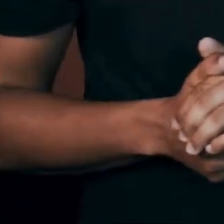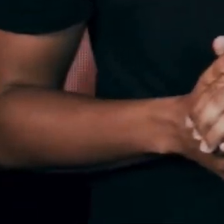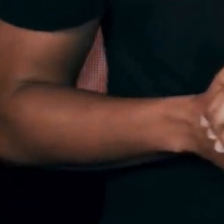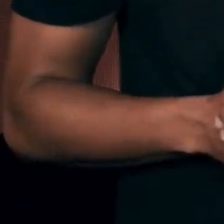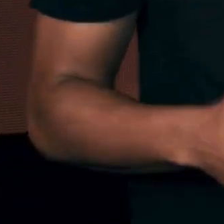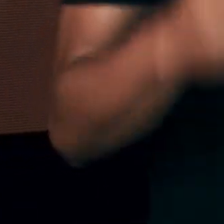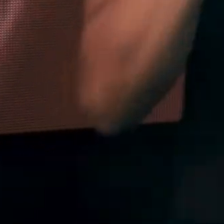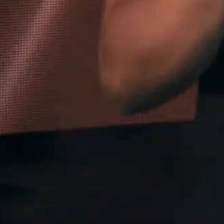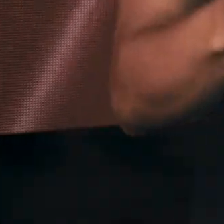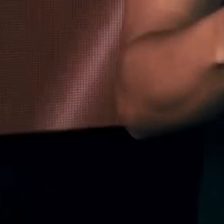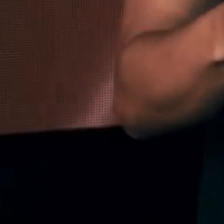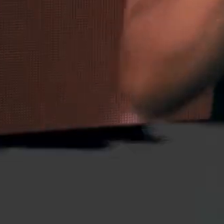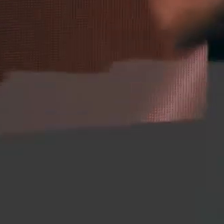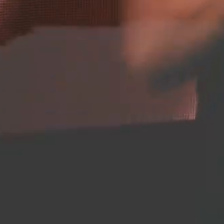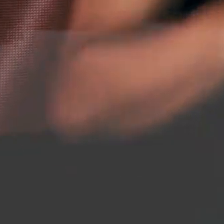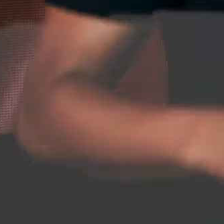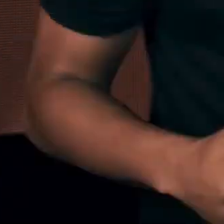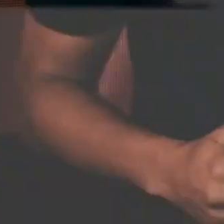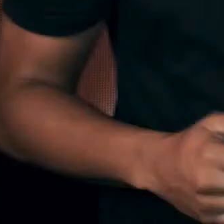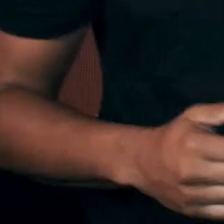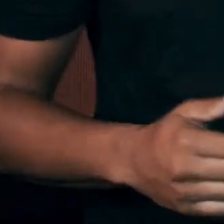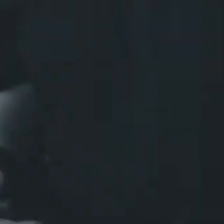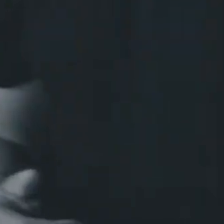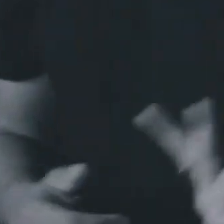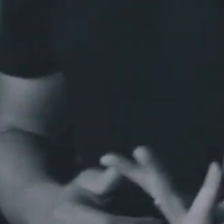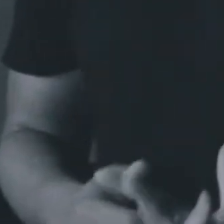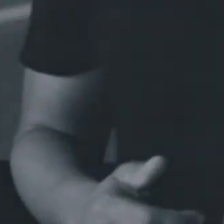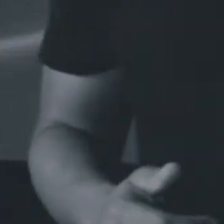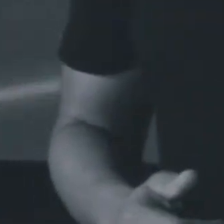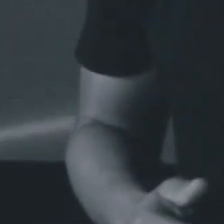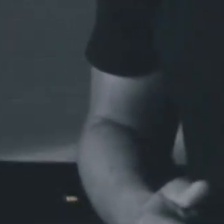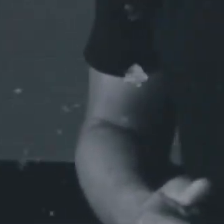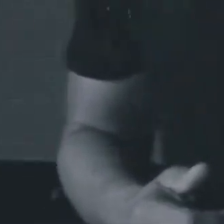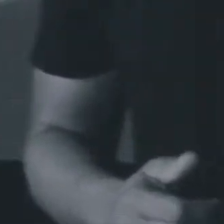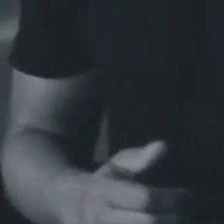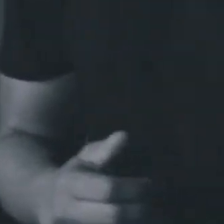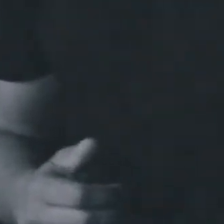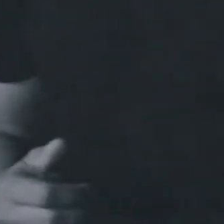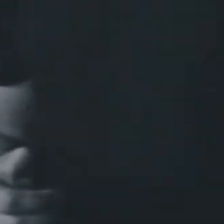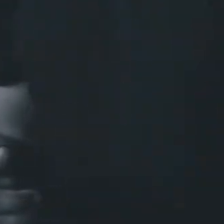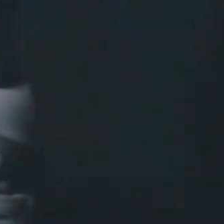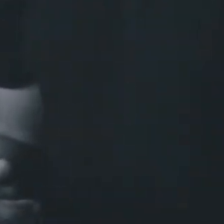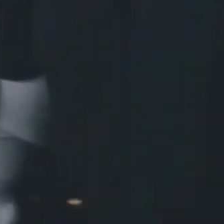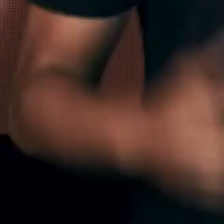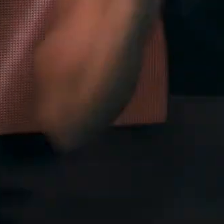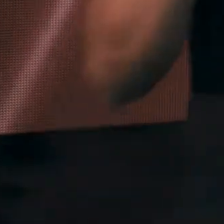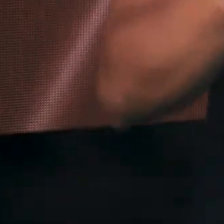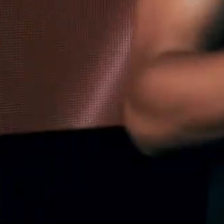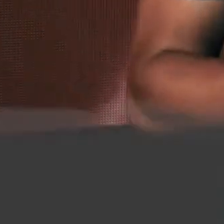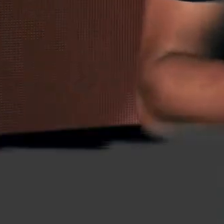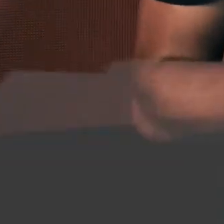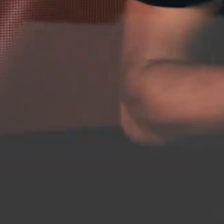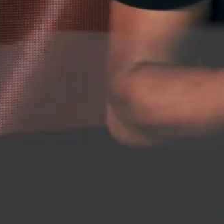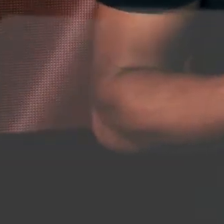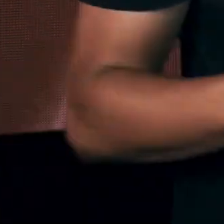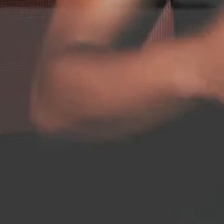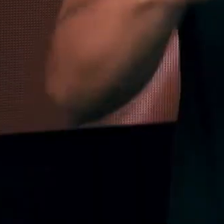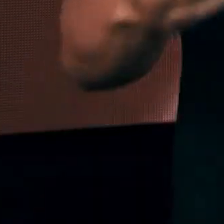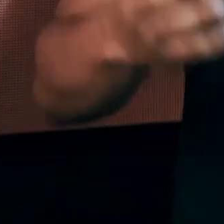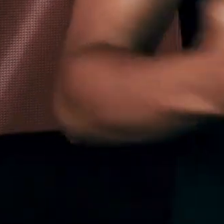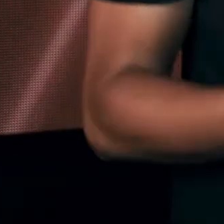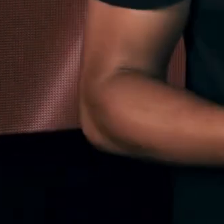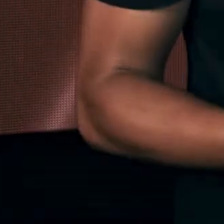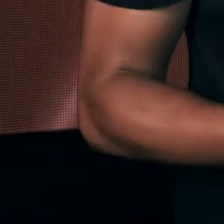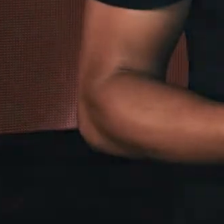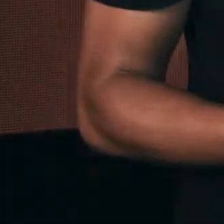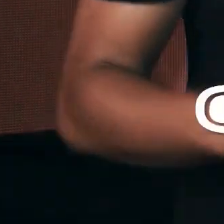EBD especial. Nós temos alguns times para você fazer parte também. Como dança, teatro, isso. Mídia. Nos siga nas nossas redes sociais para